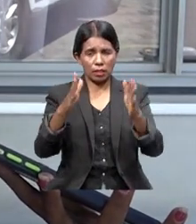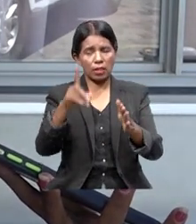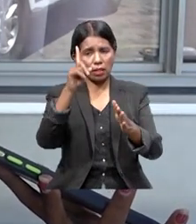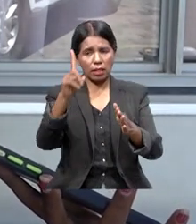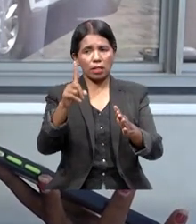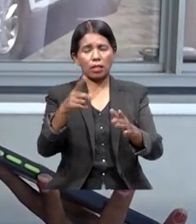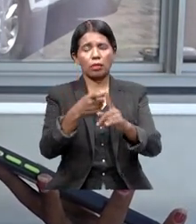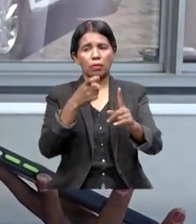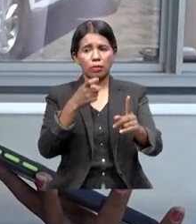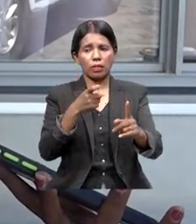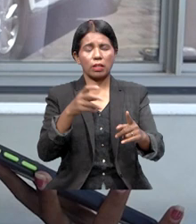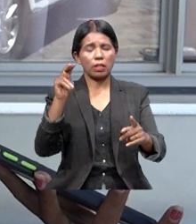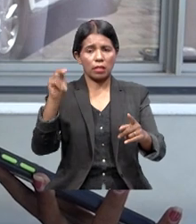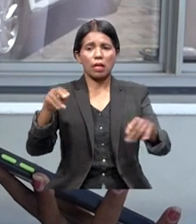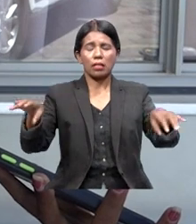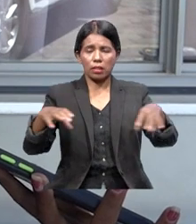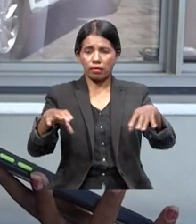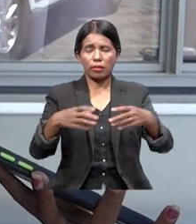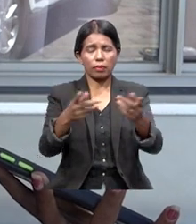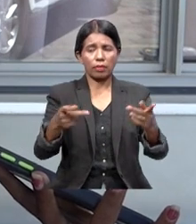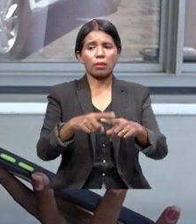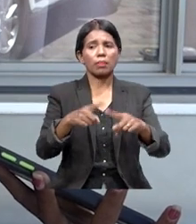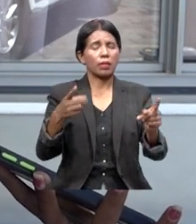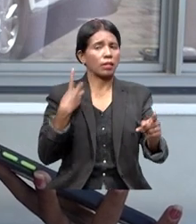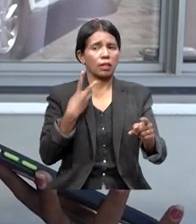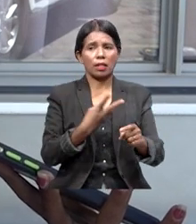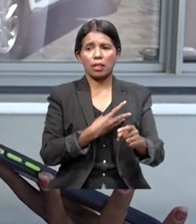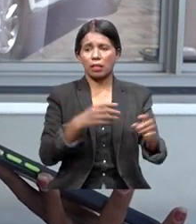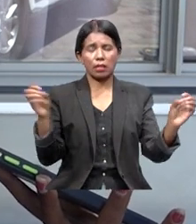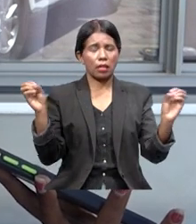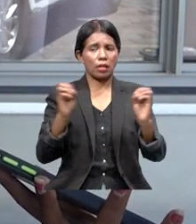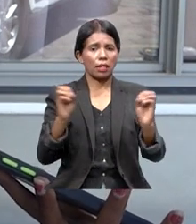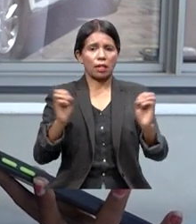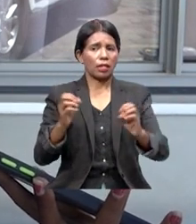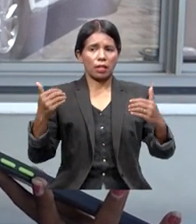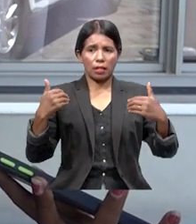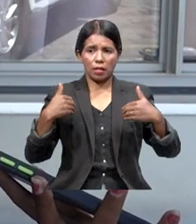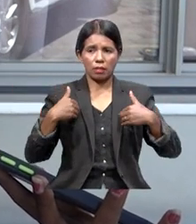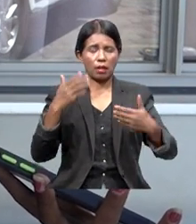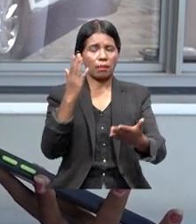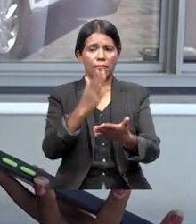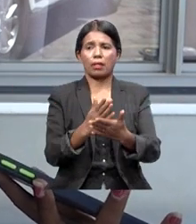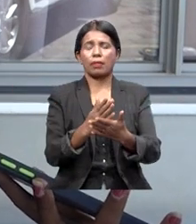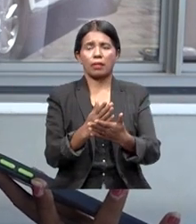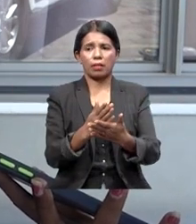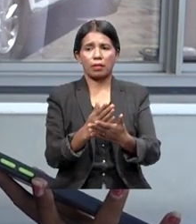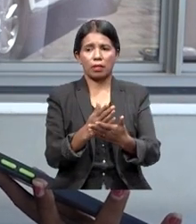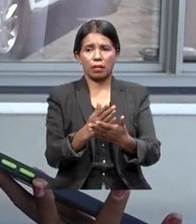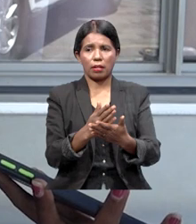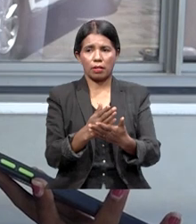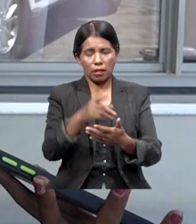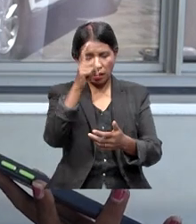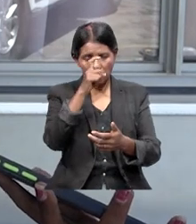rosininha serviço mas bem ita lá iha limitação de